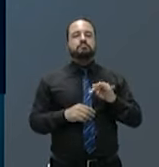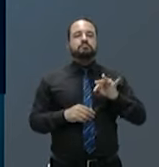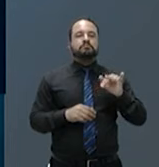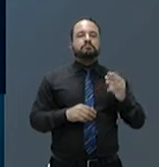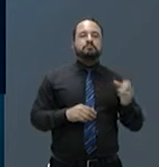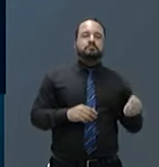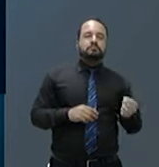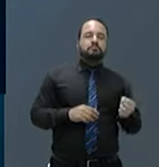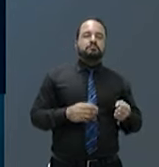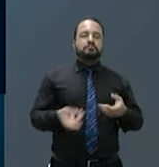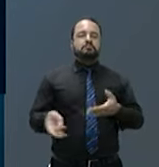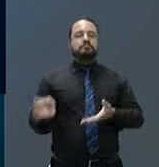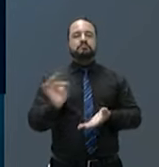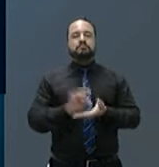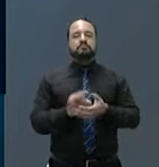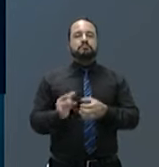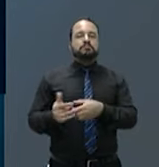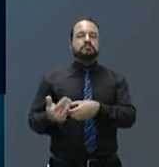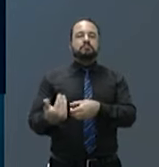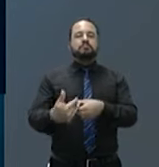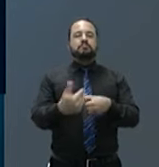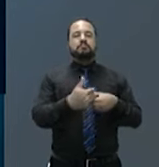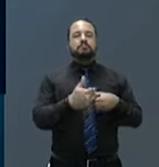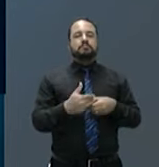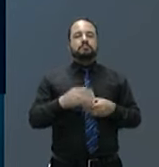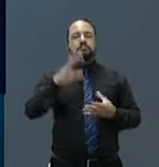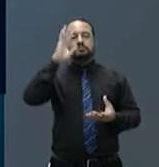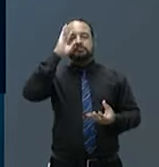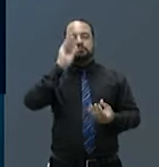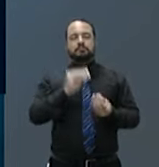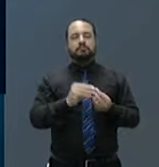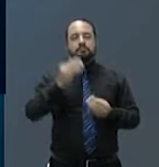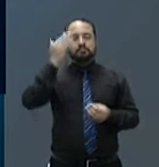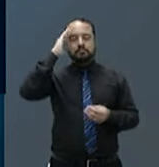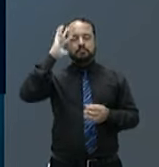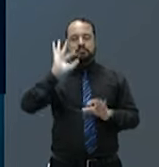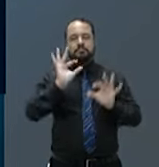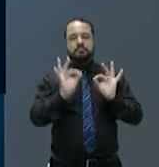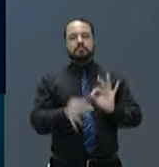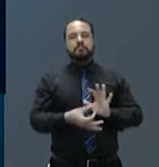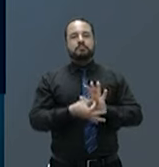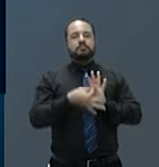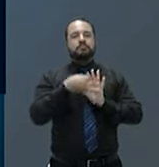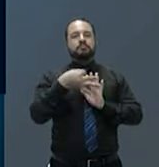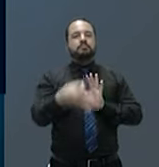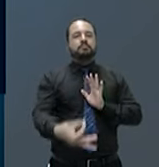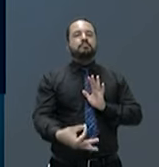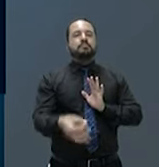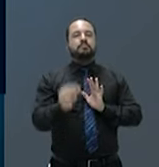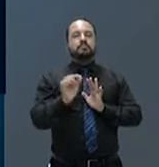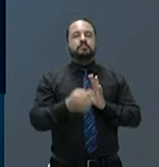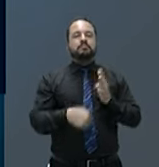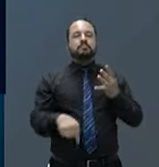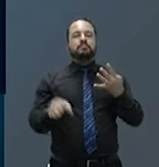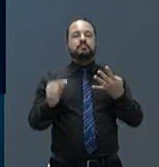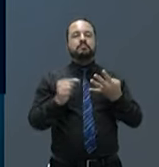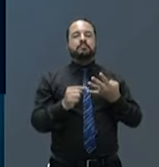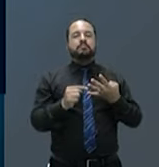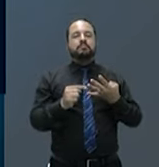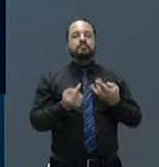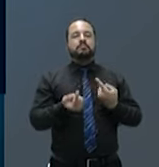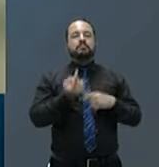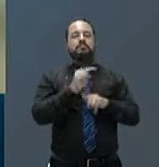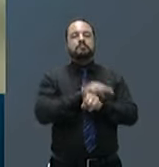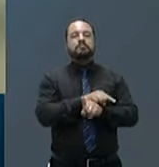concreto, repito, o município de Joinville deduziu de maneira correta o argumento, suscitou inaplicabilidade,